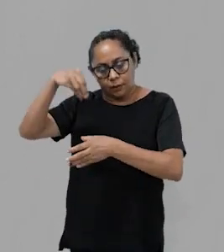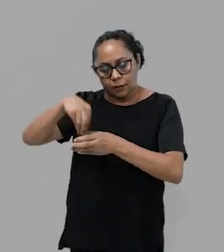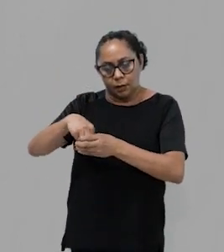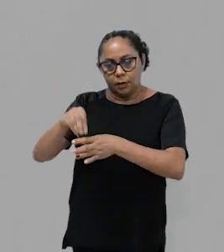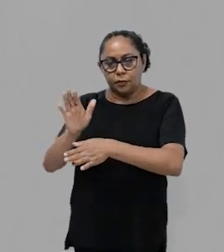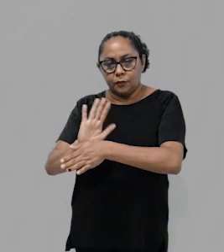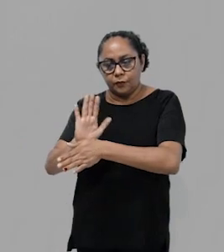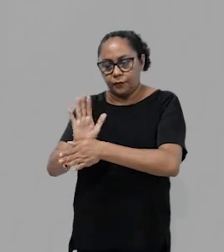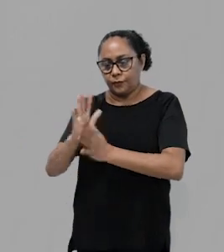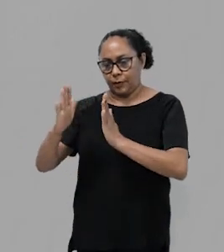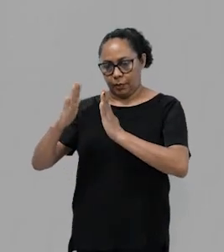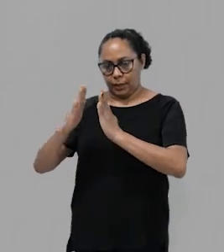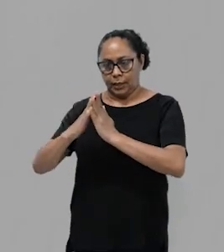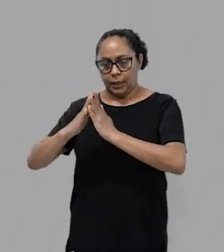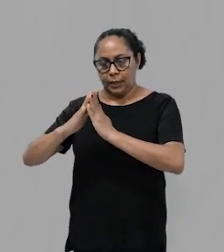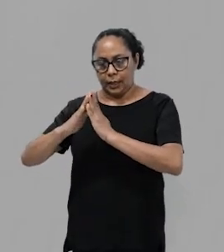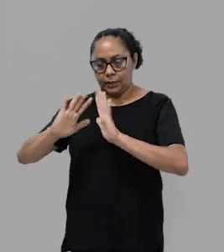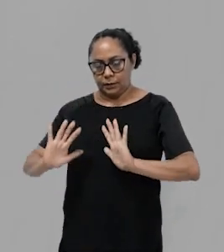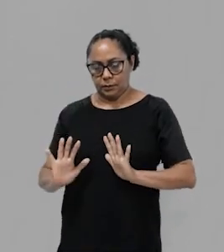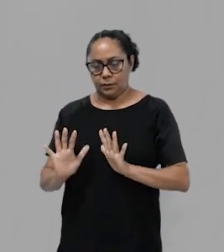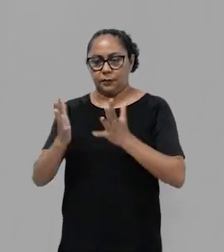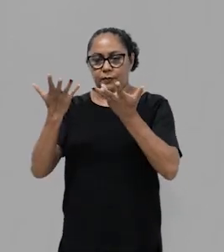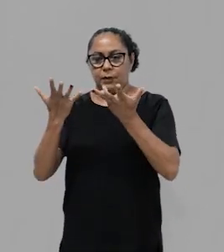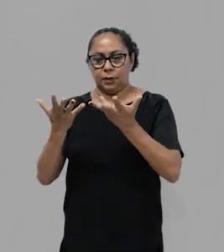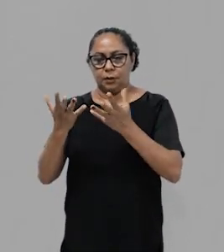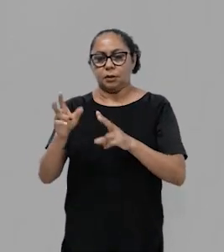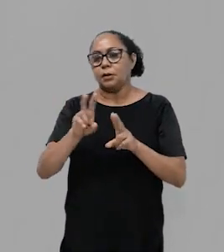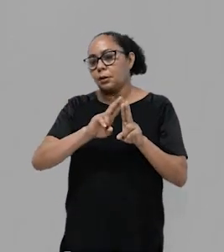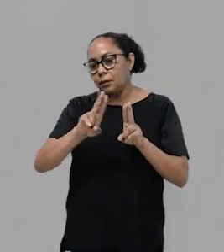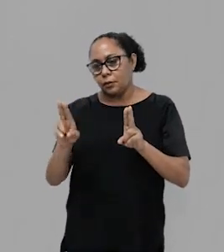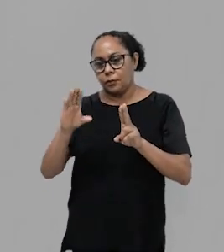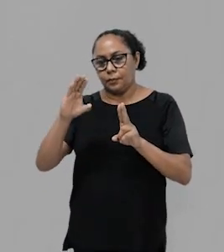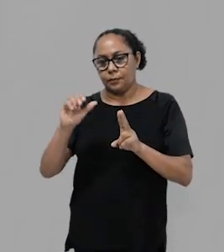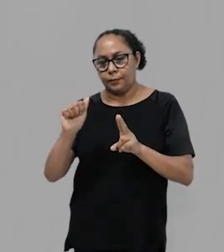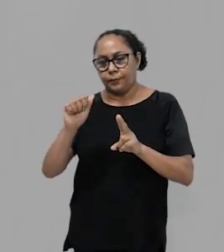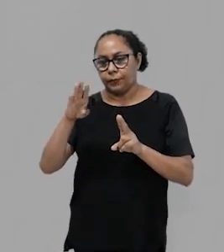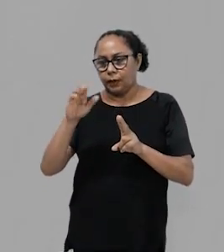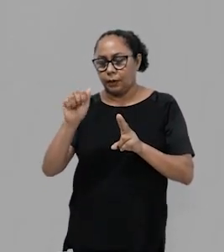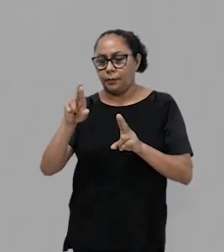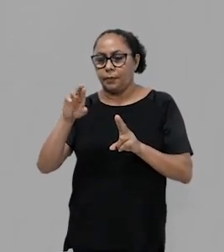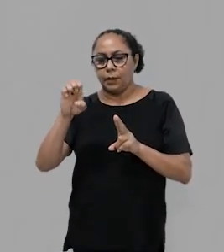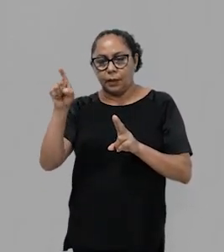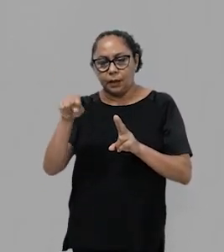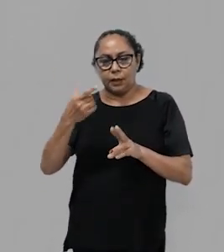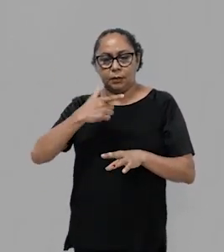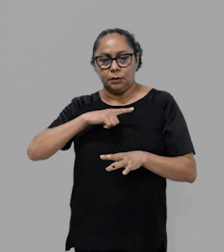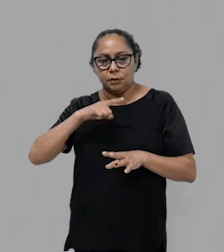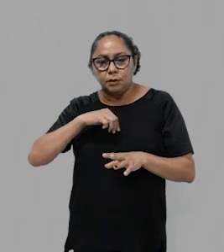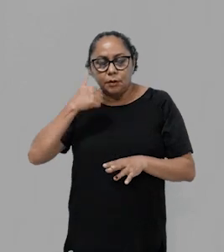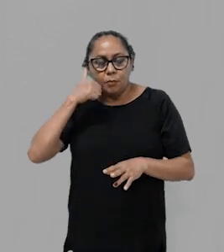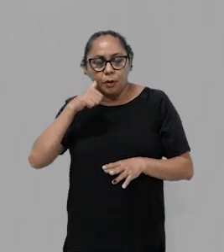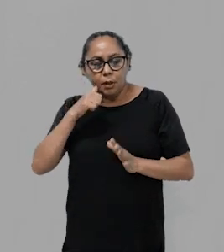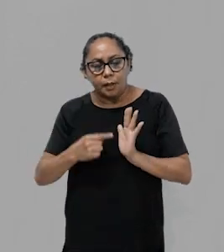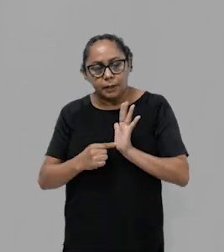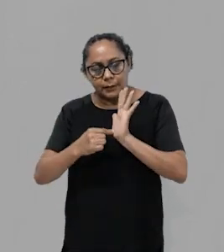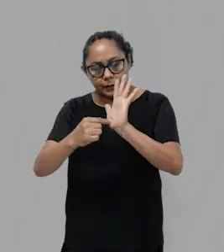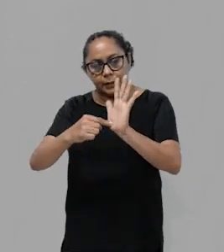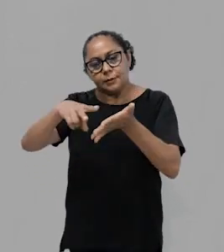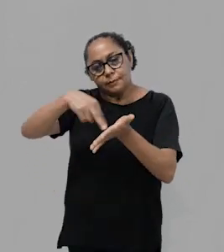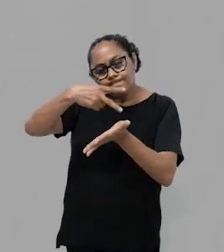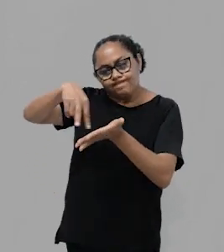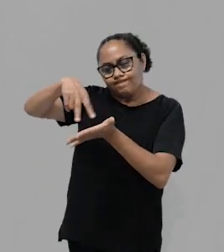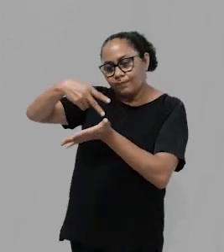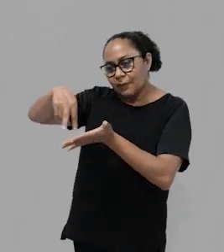é uma casa de shows, que era chamada de cabaré, que tem um outro conceito, né, uma casa de espetáculo, mas como tinham muitas mulheres que se apresentavam, elas eram taxadas